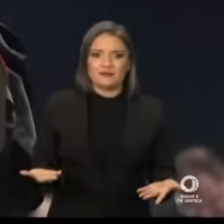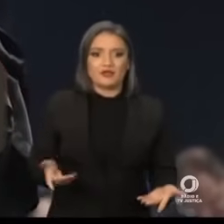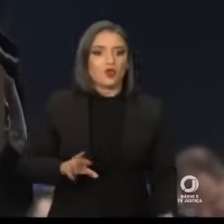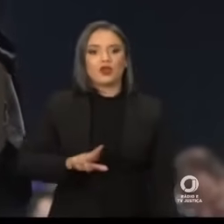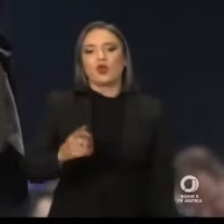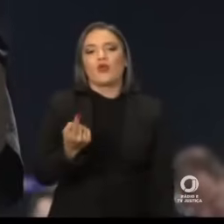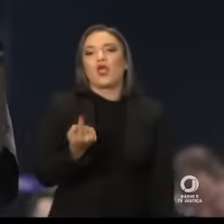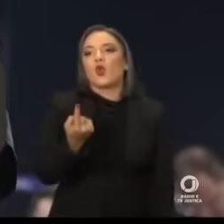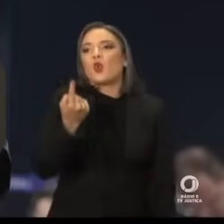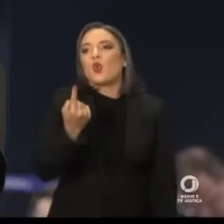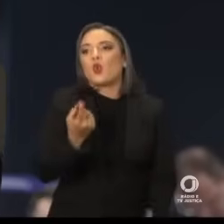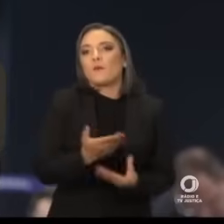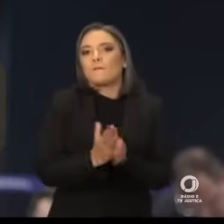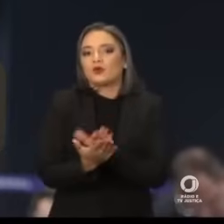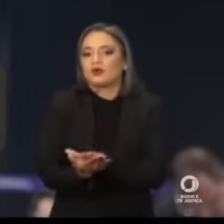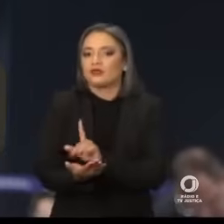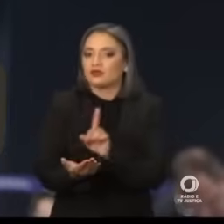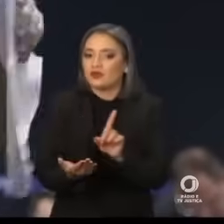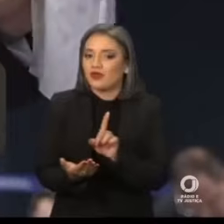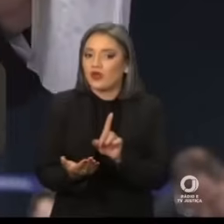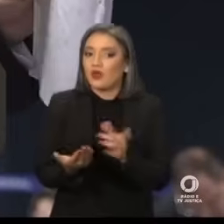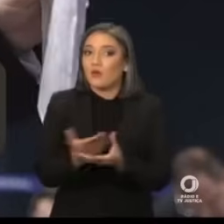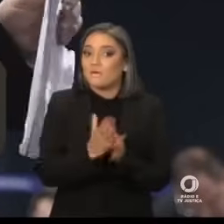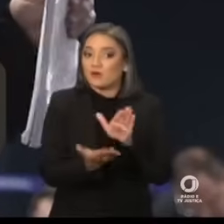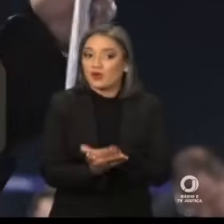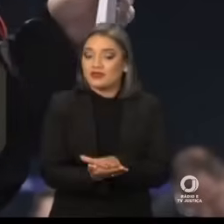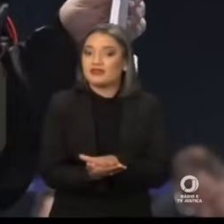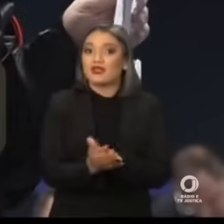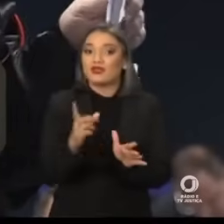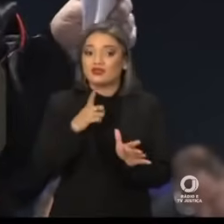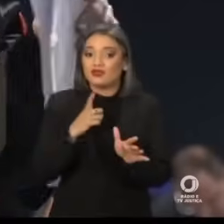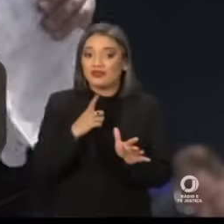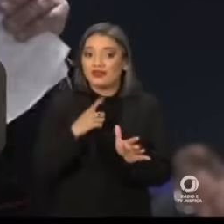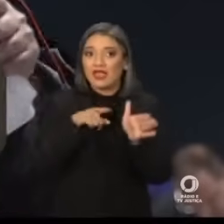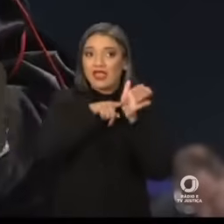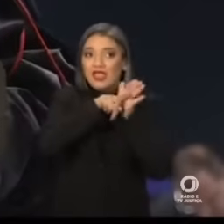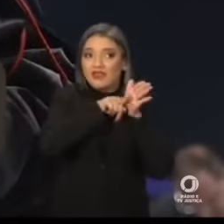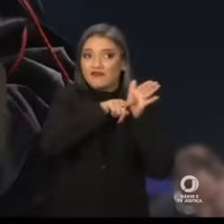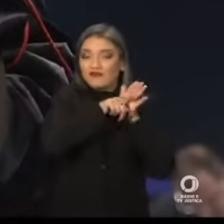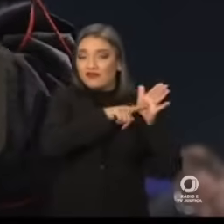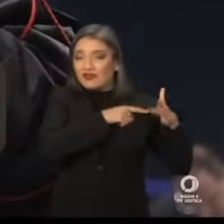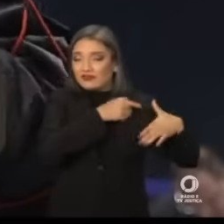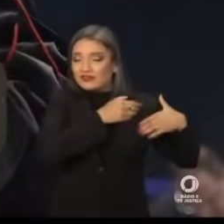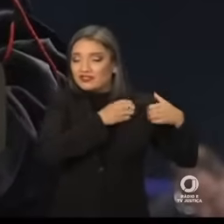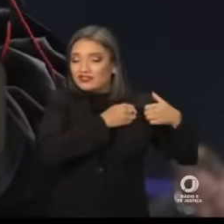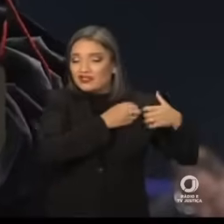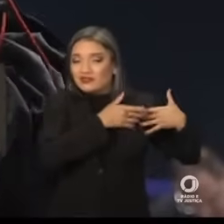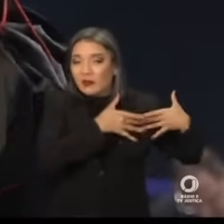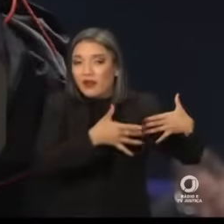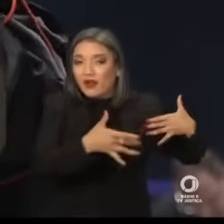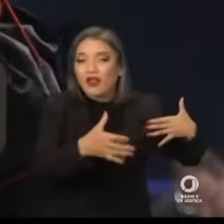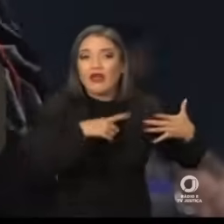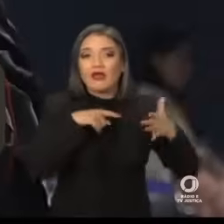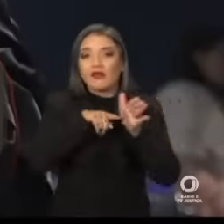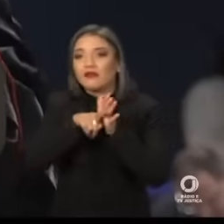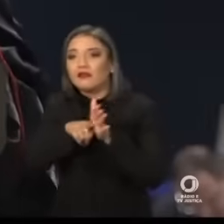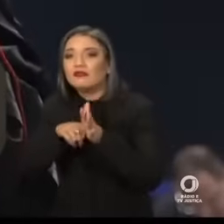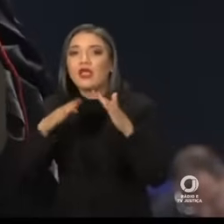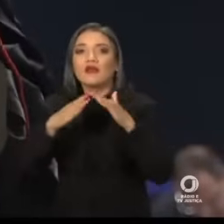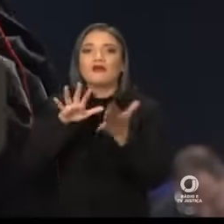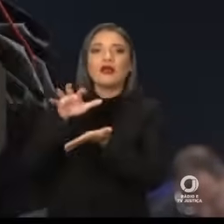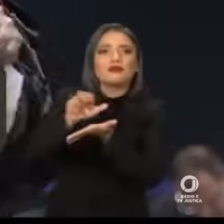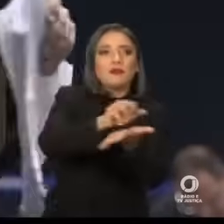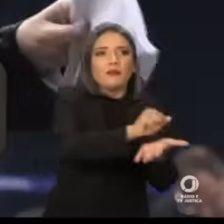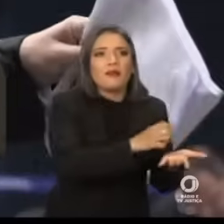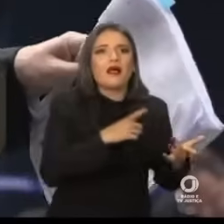um processo. Esse processo reúne uma sucessão de investigações com buscas, diversas buscas contra as dezenas de